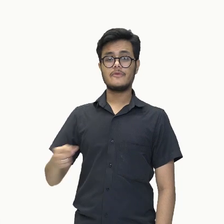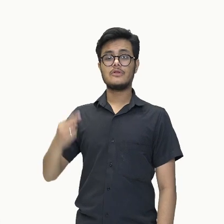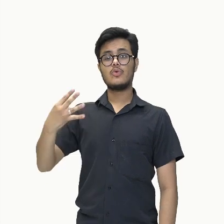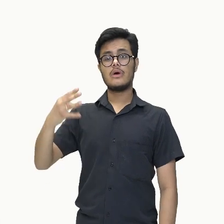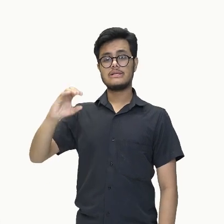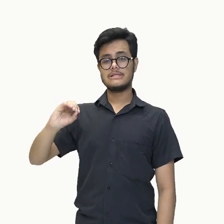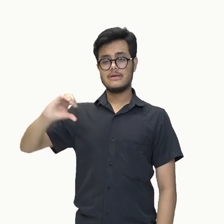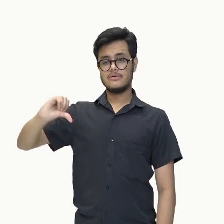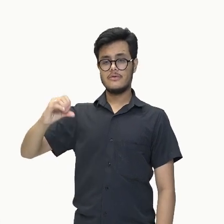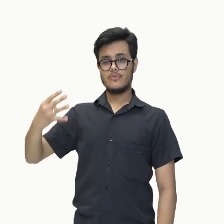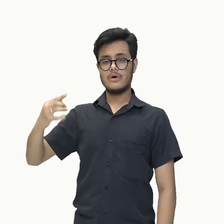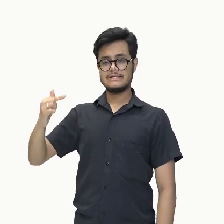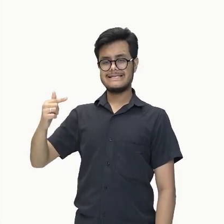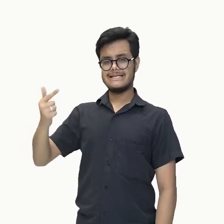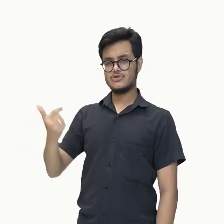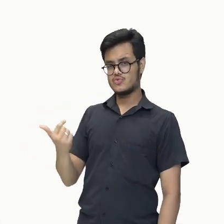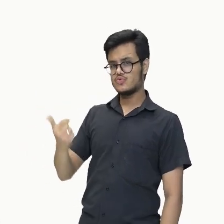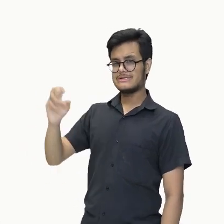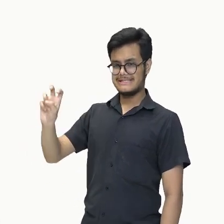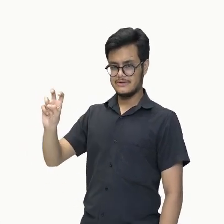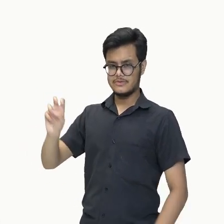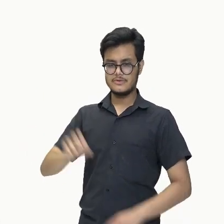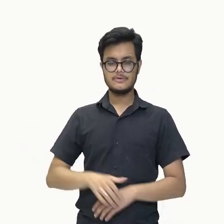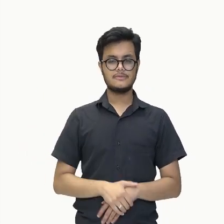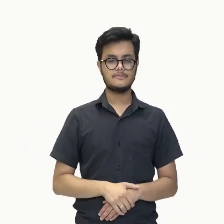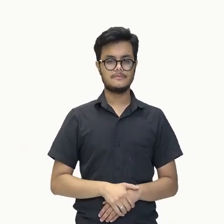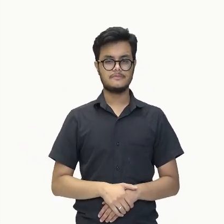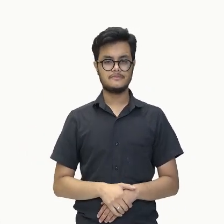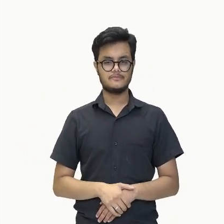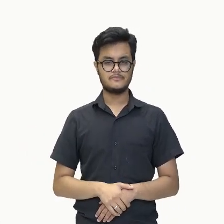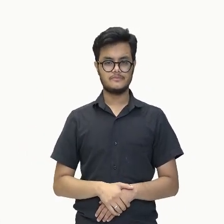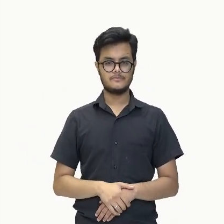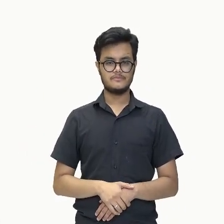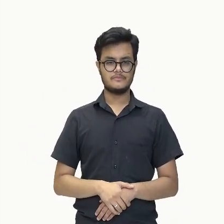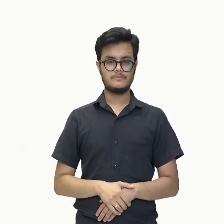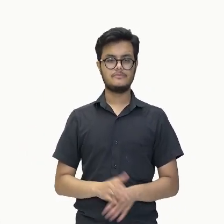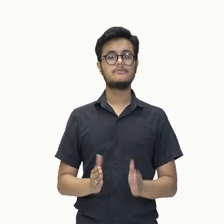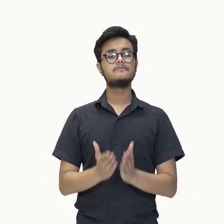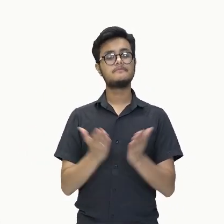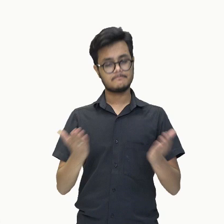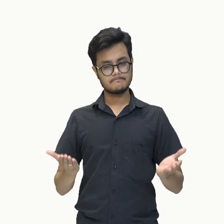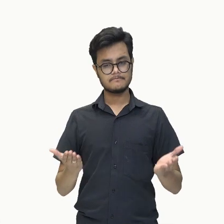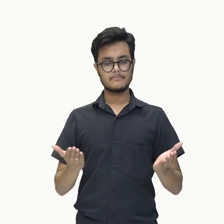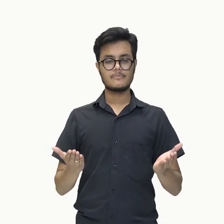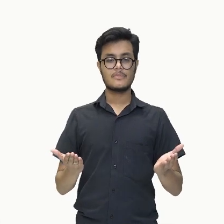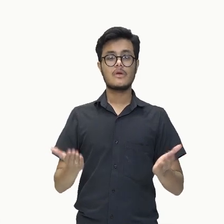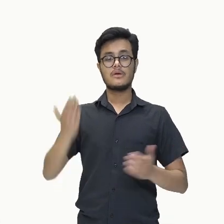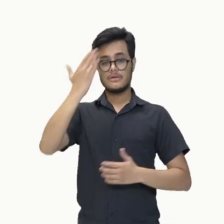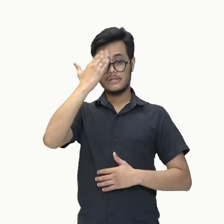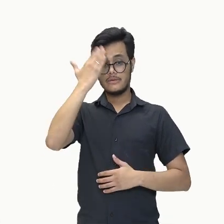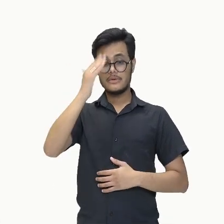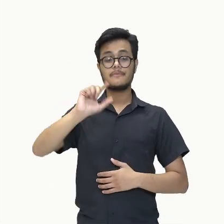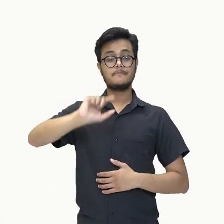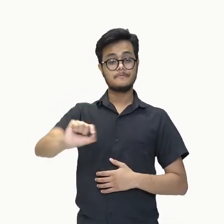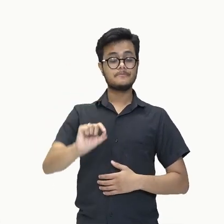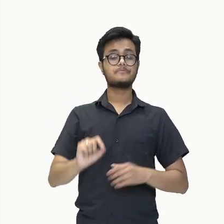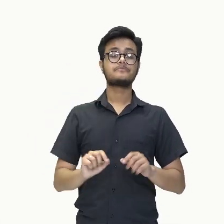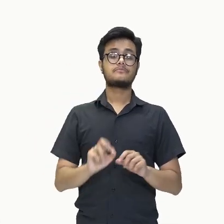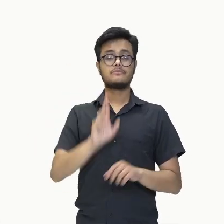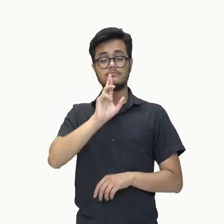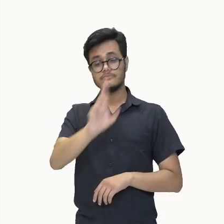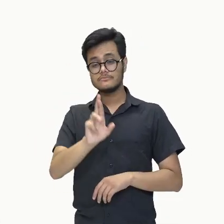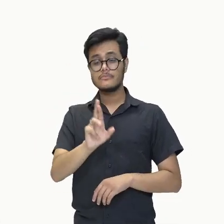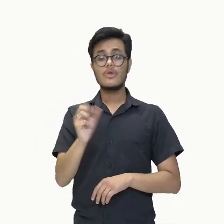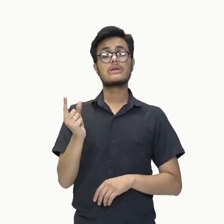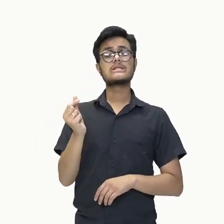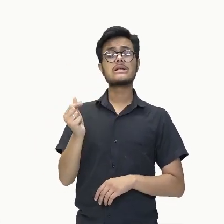4.935,40, né? Vai dar um número decimal aí um tanto expressivo. Ou seja, nós vamos ter aí um preço